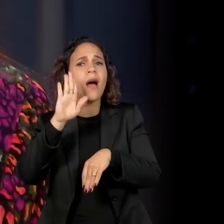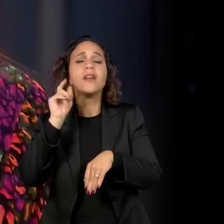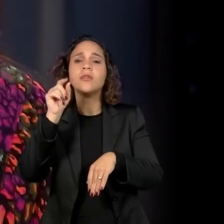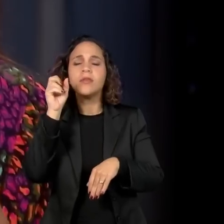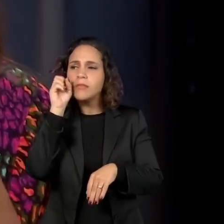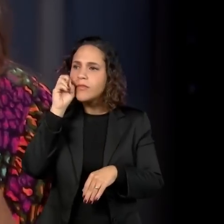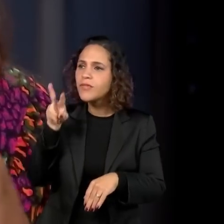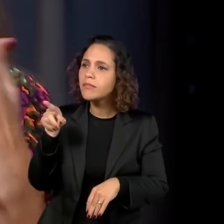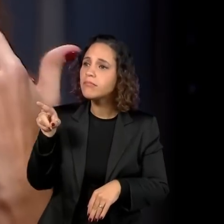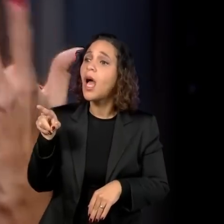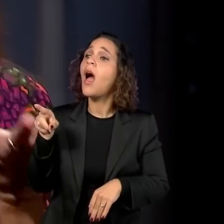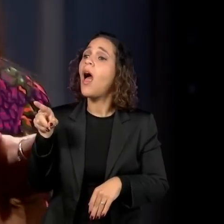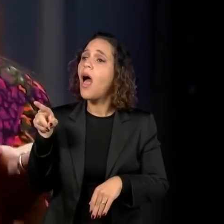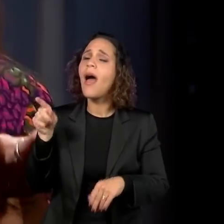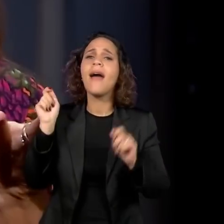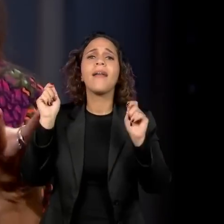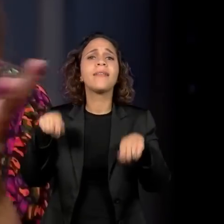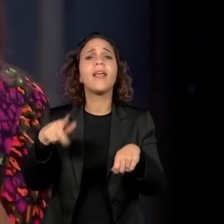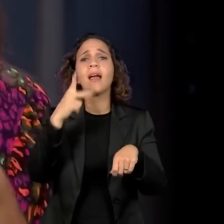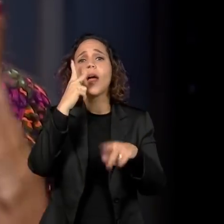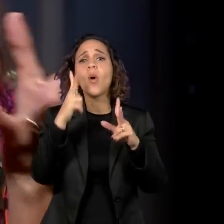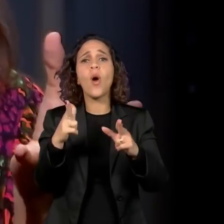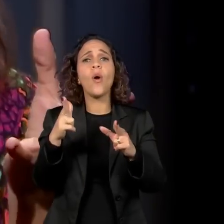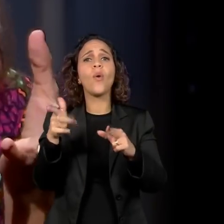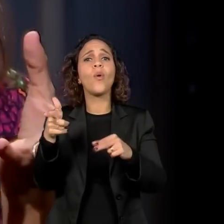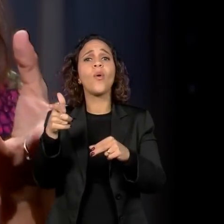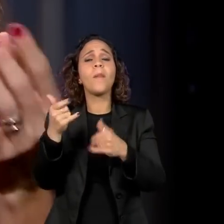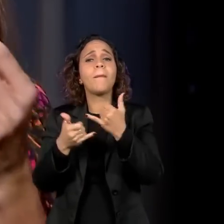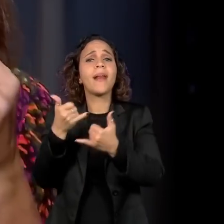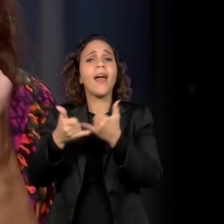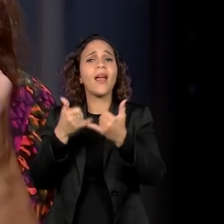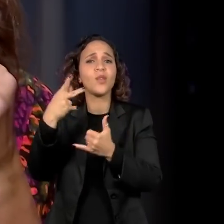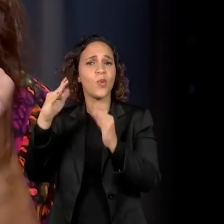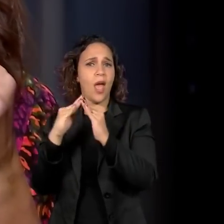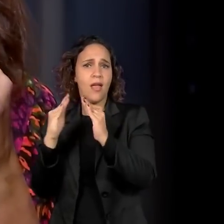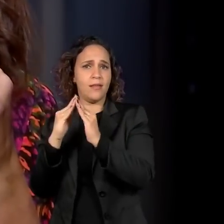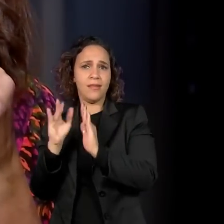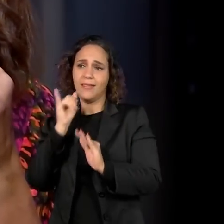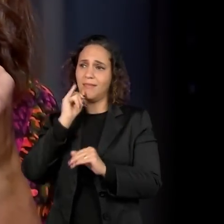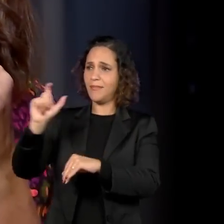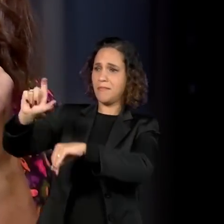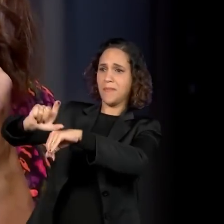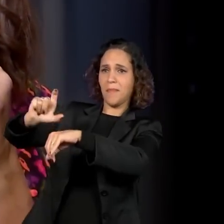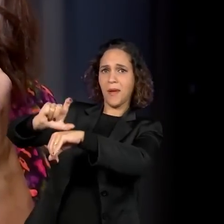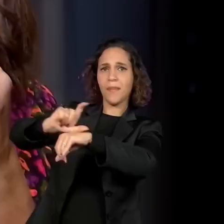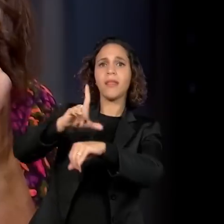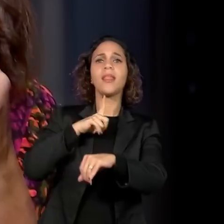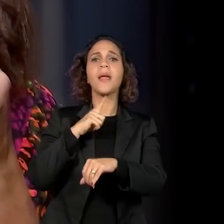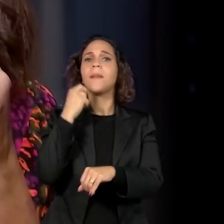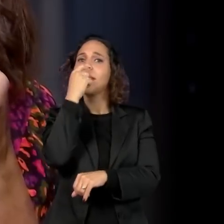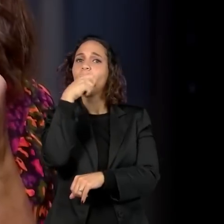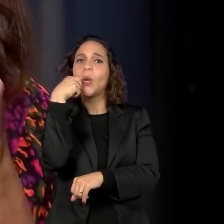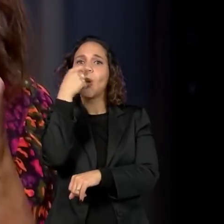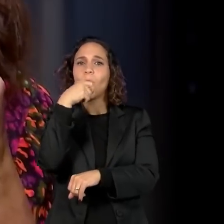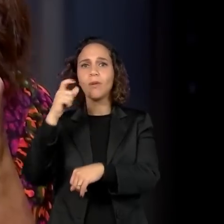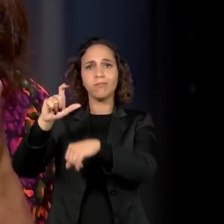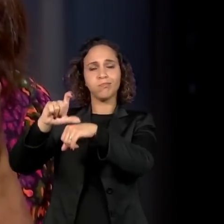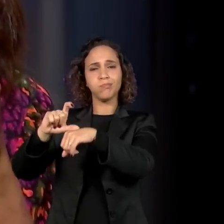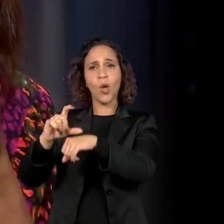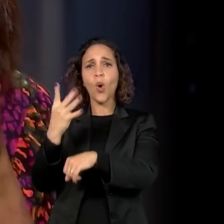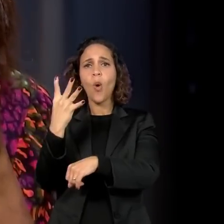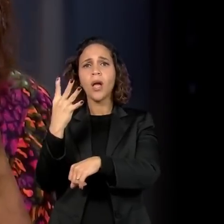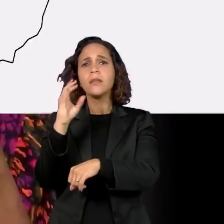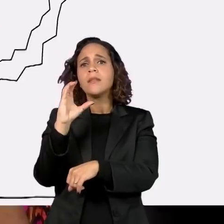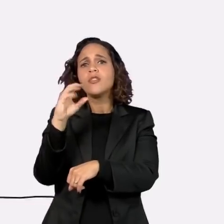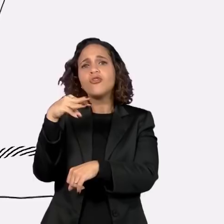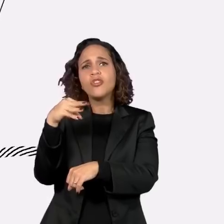bate o olho e pode passar por bibelô na sua casa. Ninguém vai saber o que é. Então, tem uns que são uns batonzinhos, assim, de 4, 5